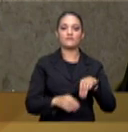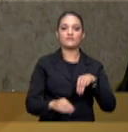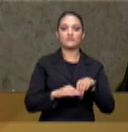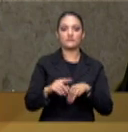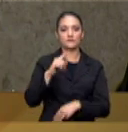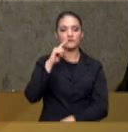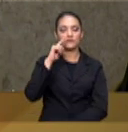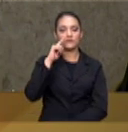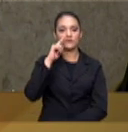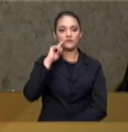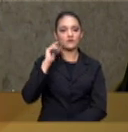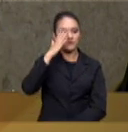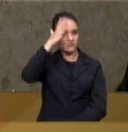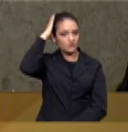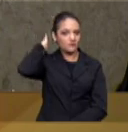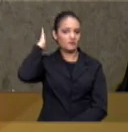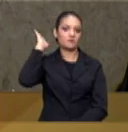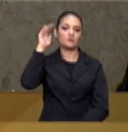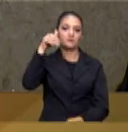para o voto.